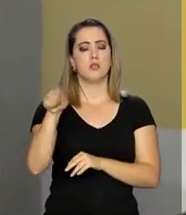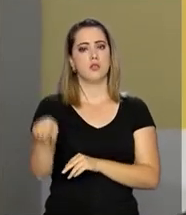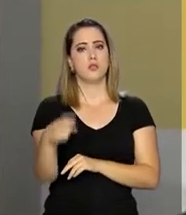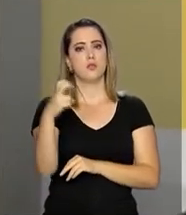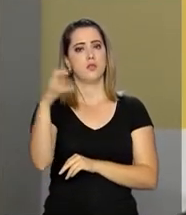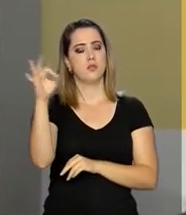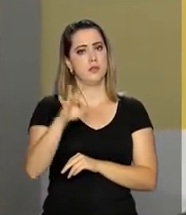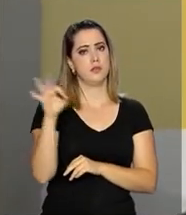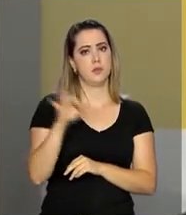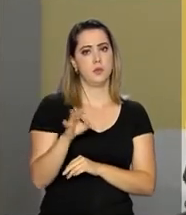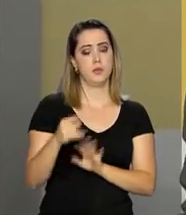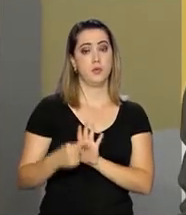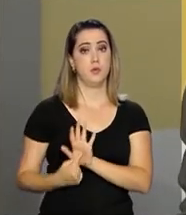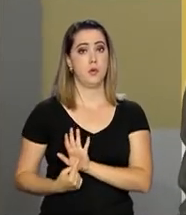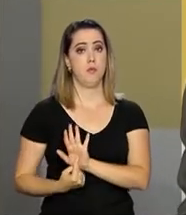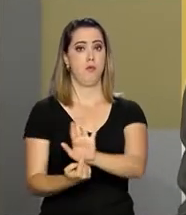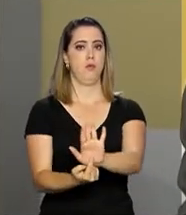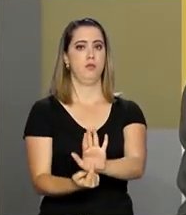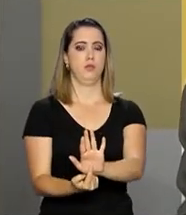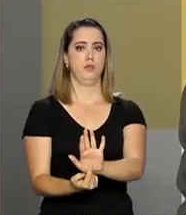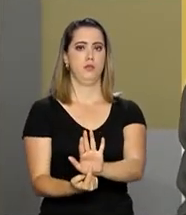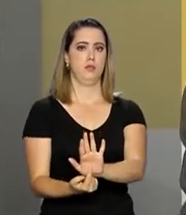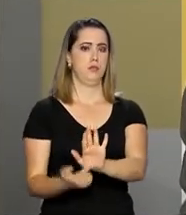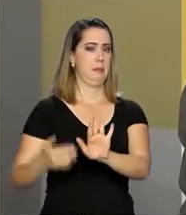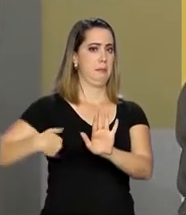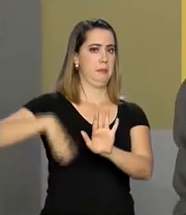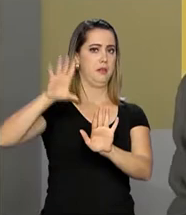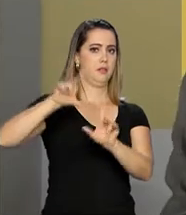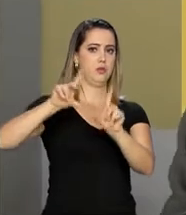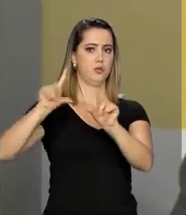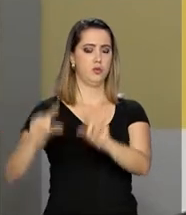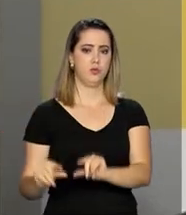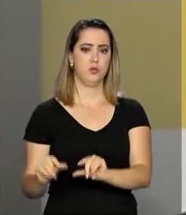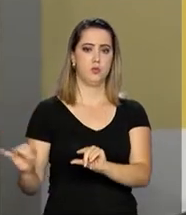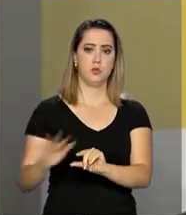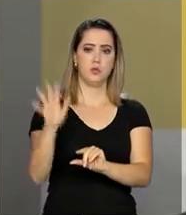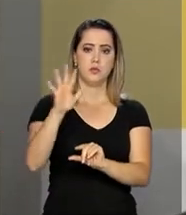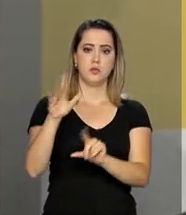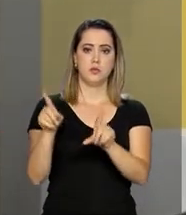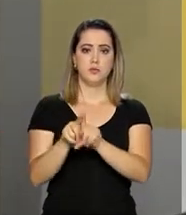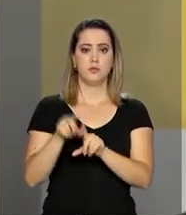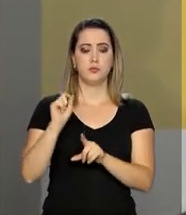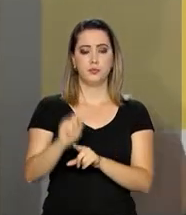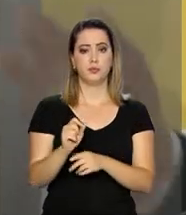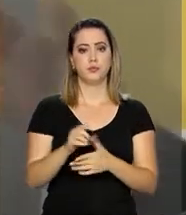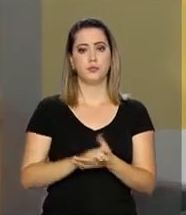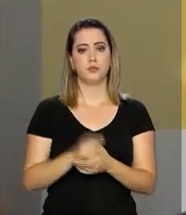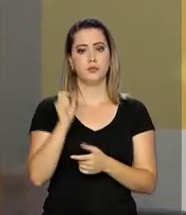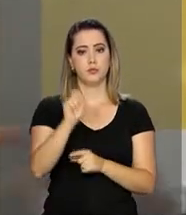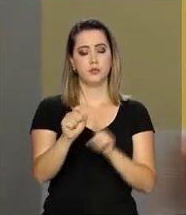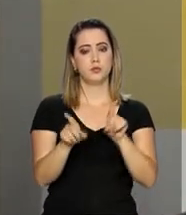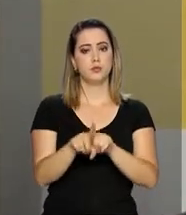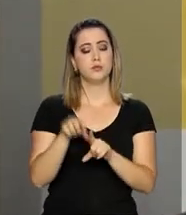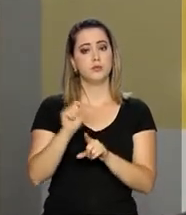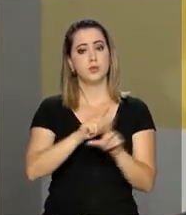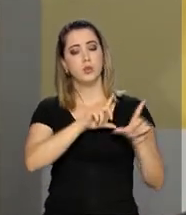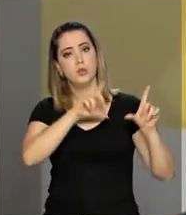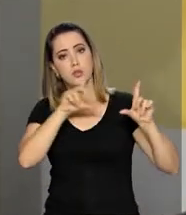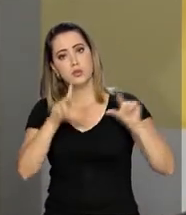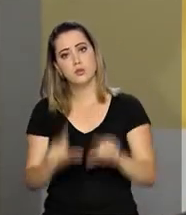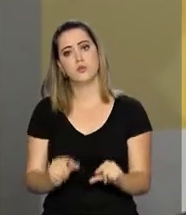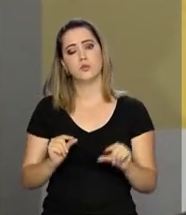a indicar que cada vez mais com a redução da inflação ea concomitante redução